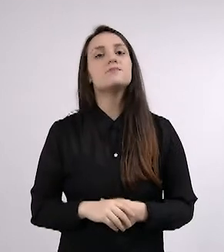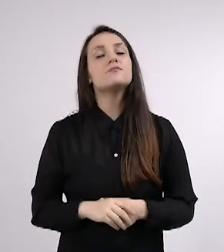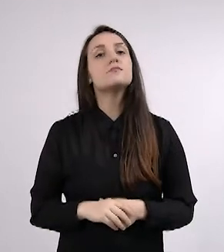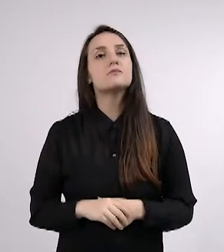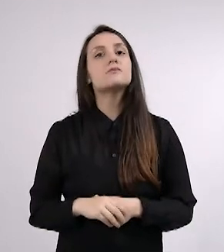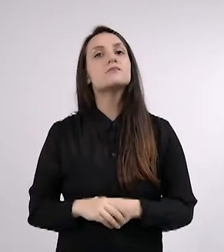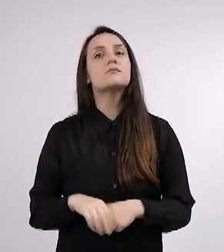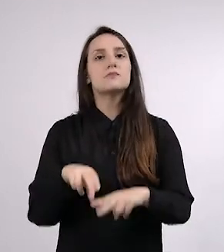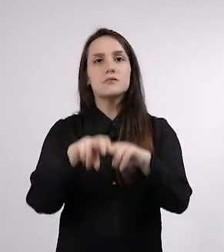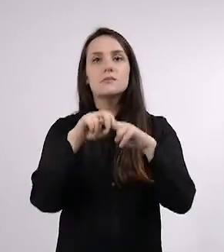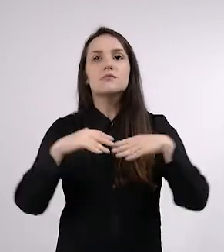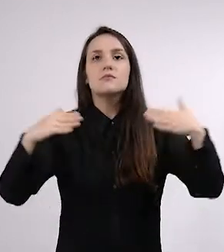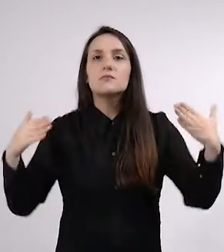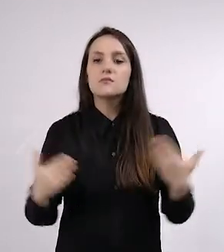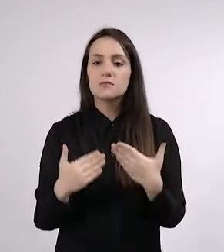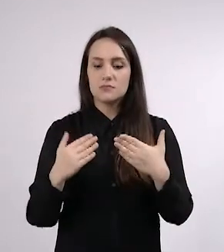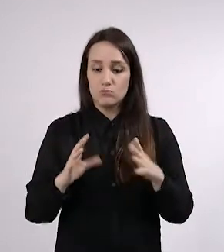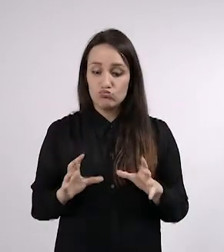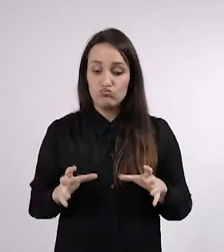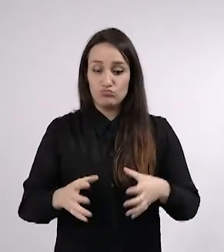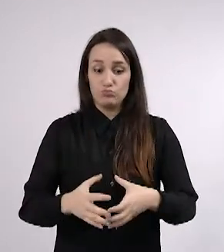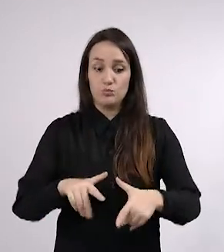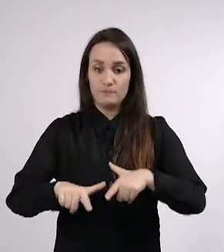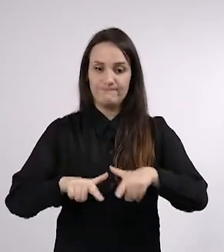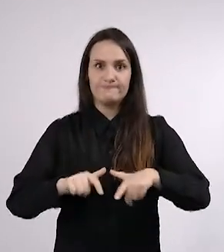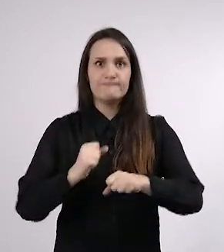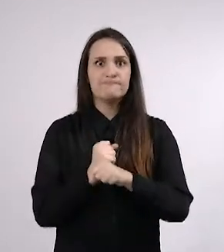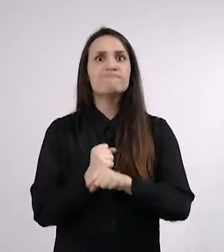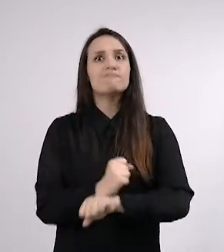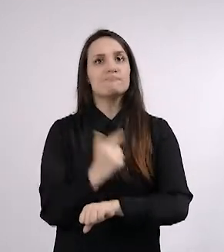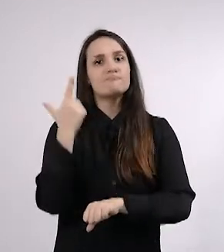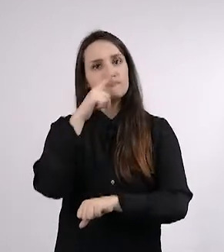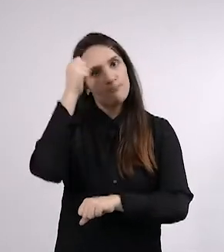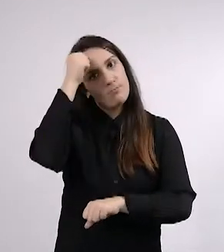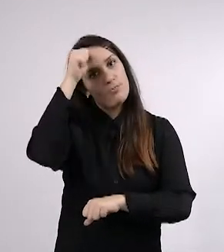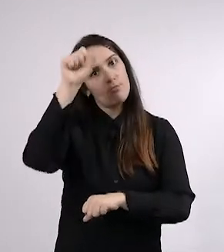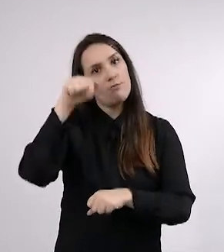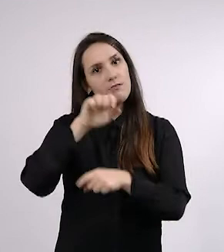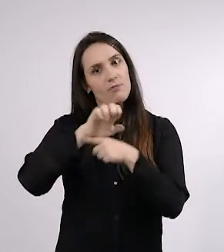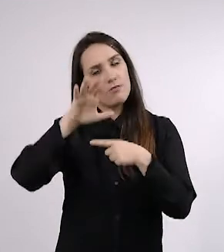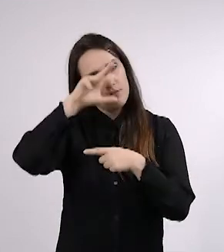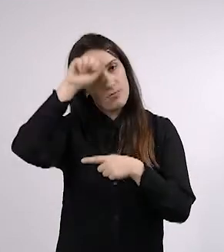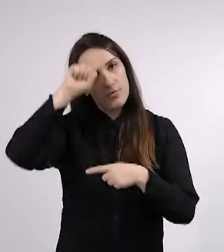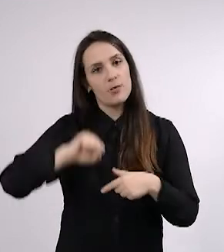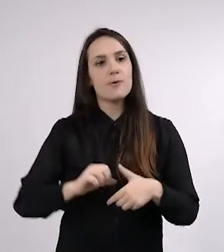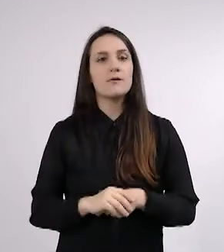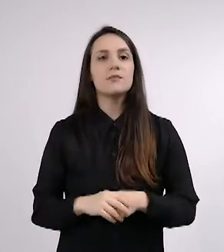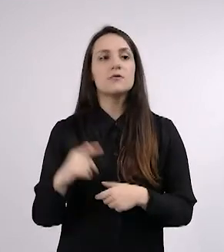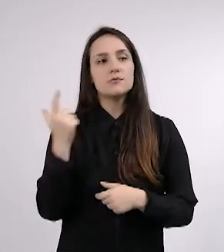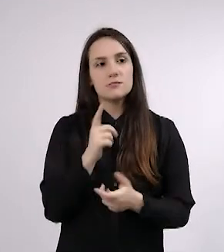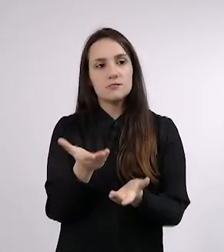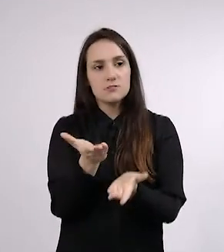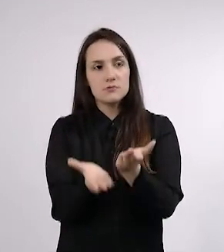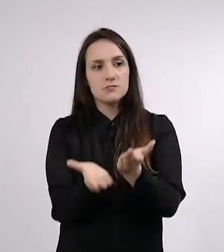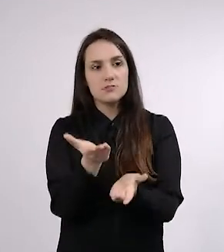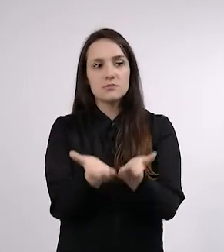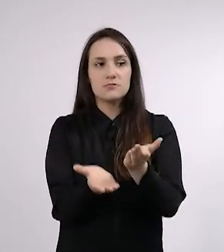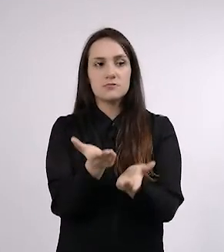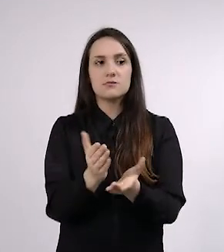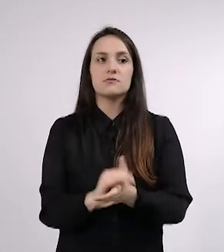da diretoria central e do envolvimento da equipe, o segredo do sucesso do Estado em relação a esse equilíbrio como um